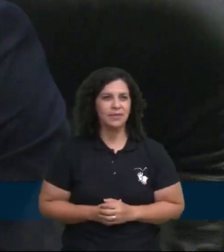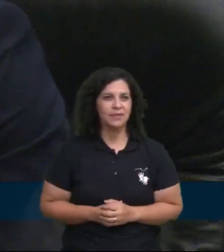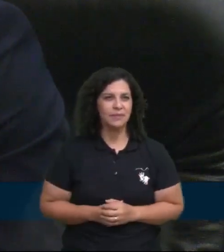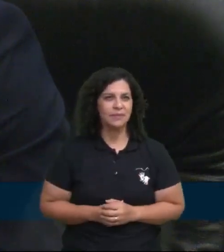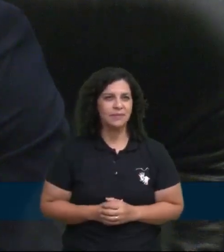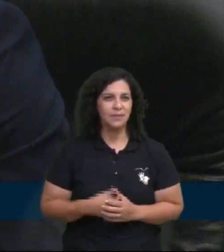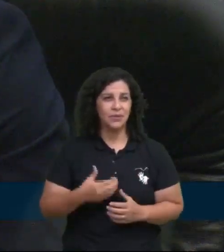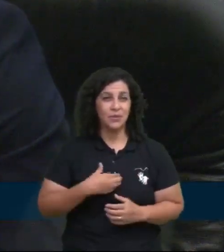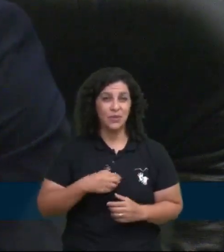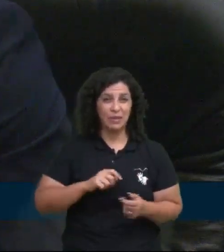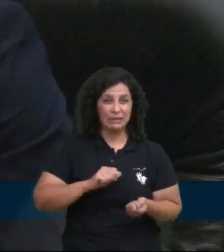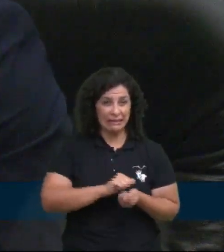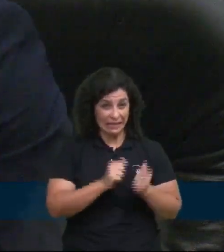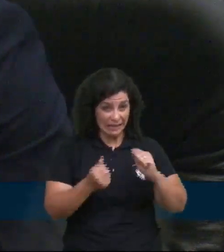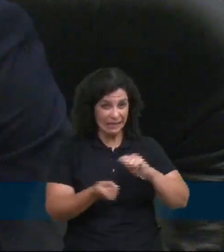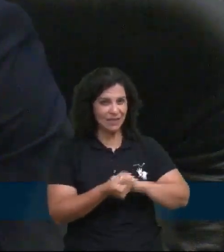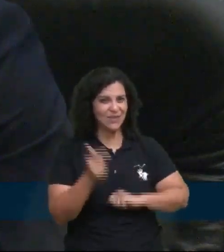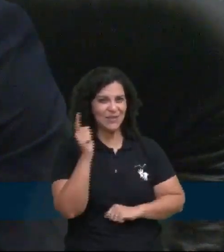uma grande manobra.